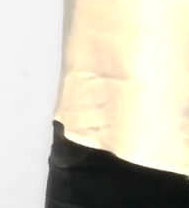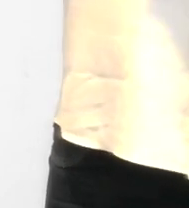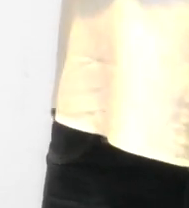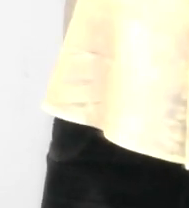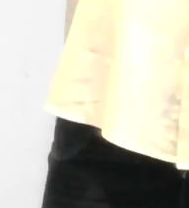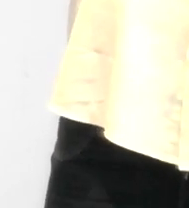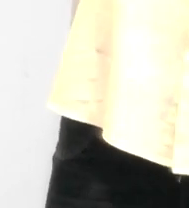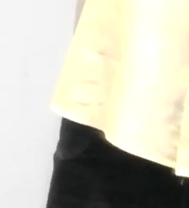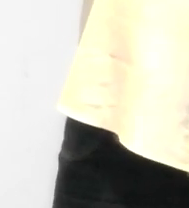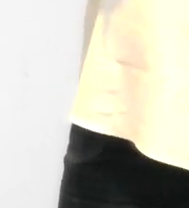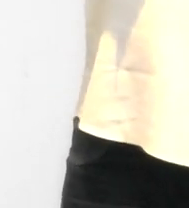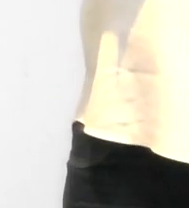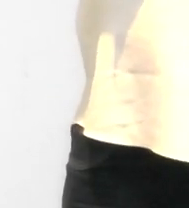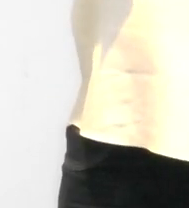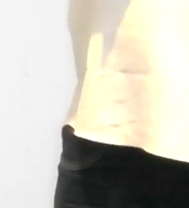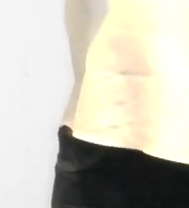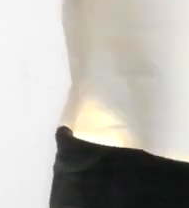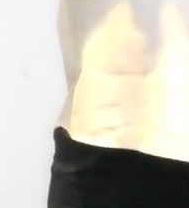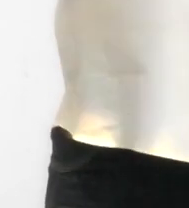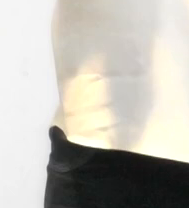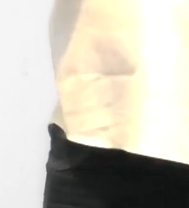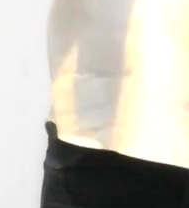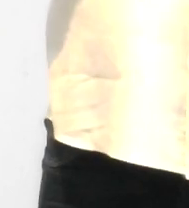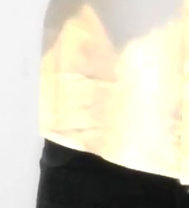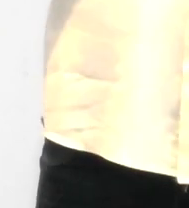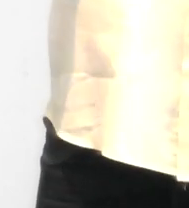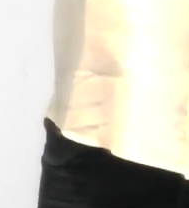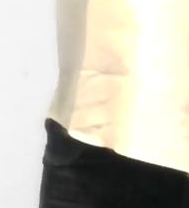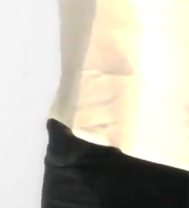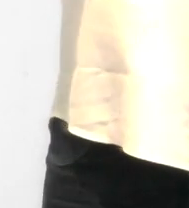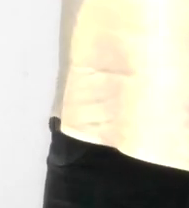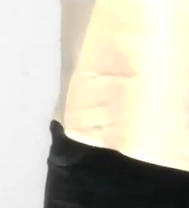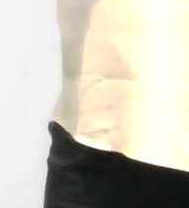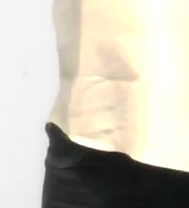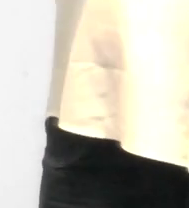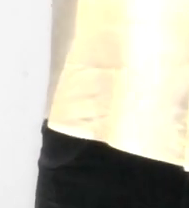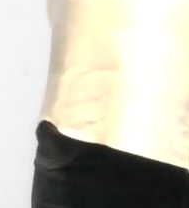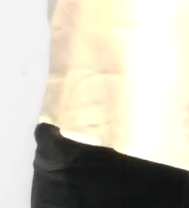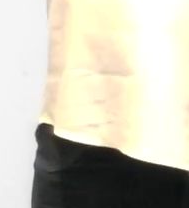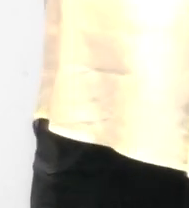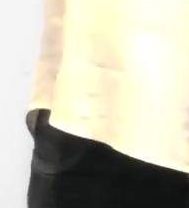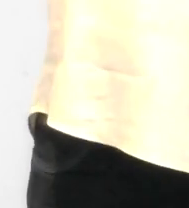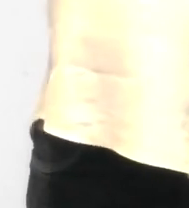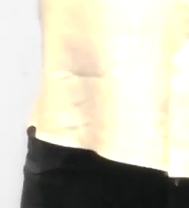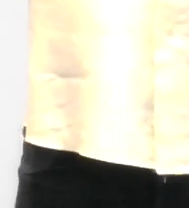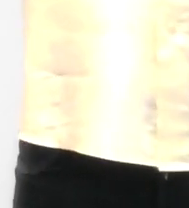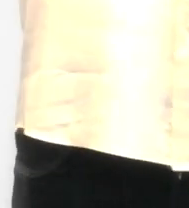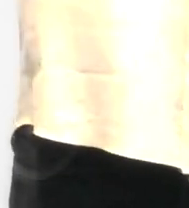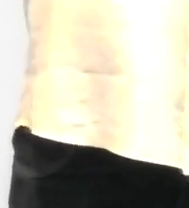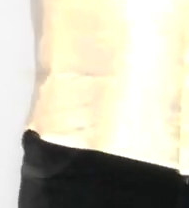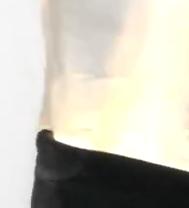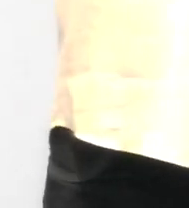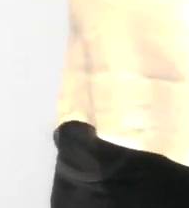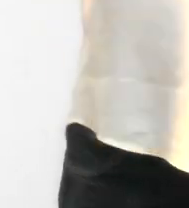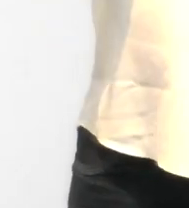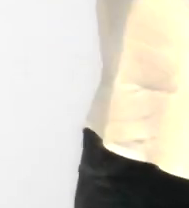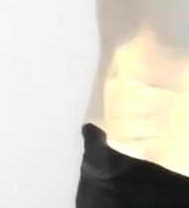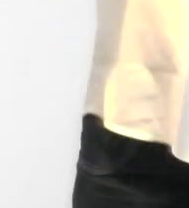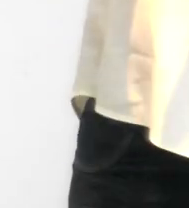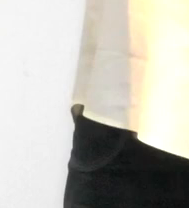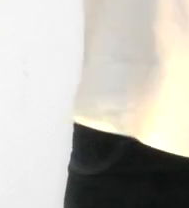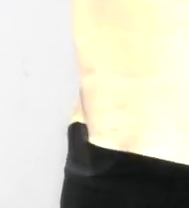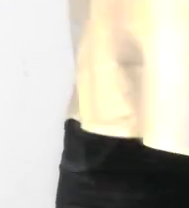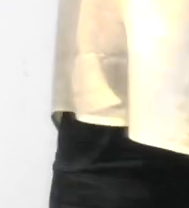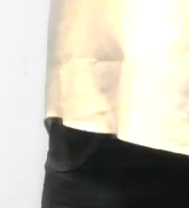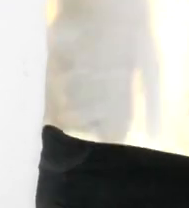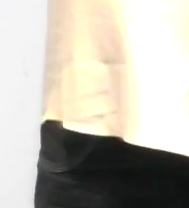mexu num celular e tranquilo é 360 Deputado é subindo correndo é pulando tirando a gente não para